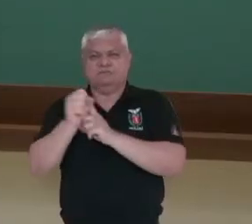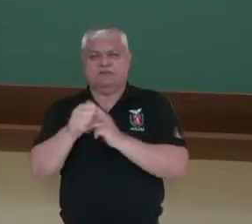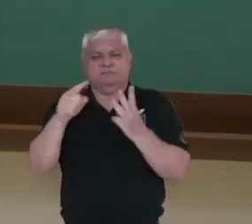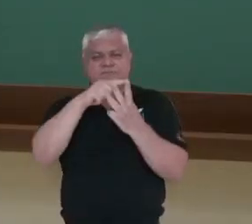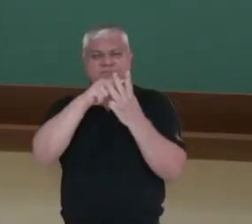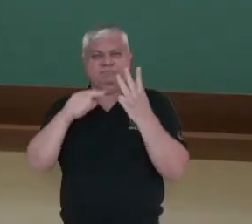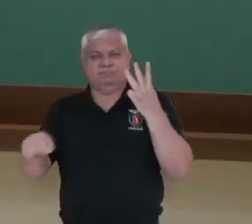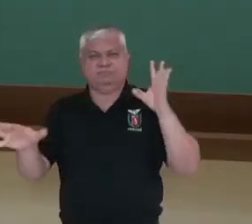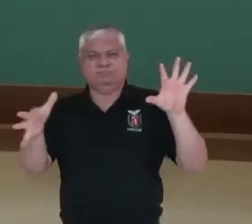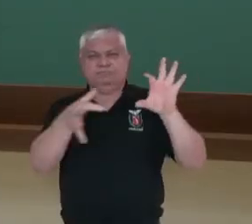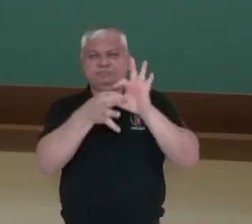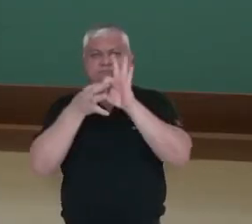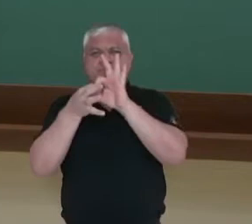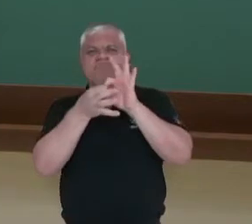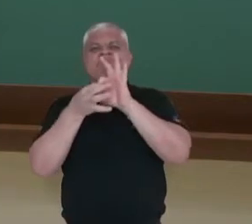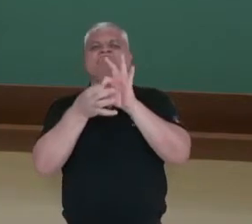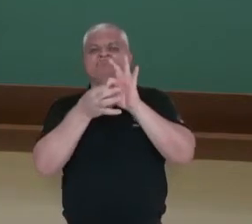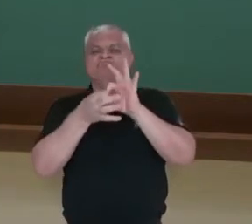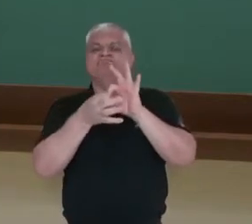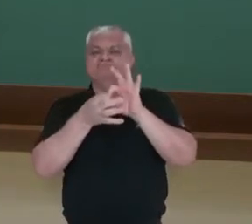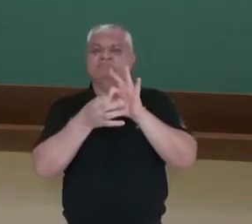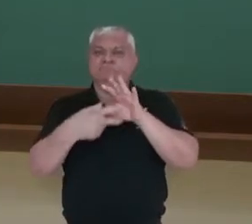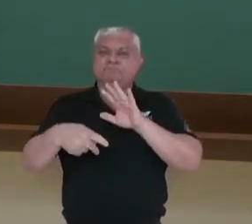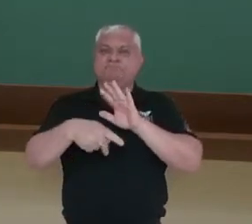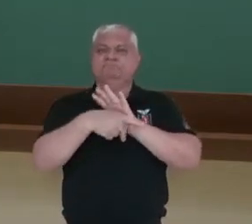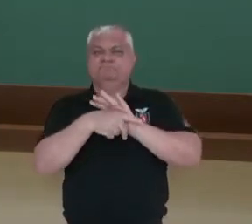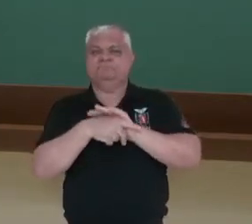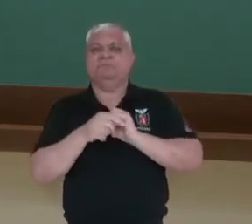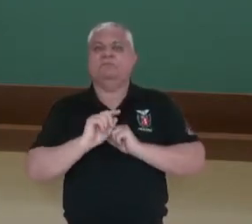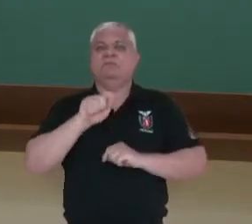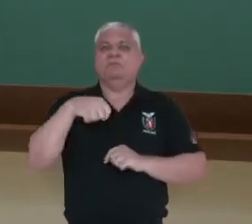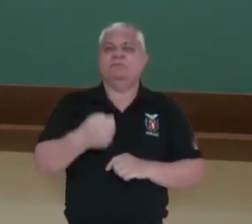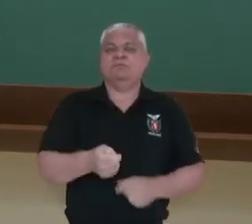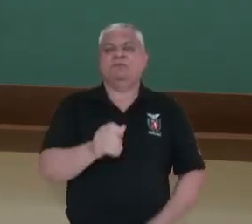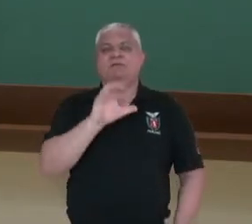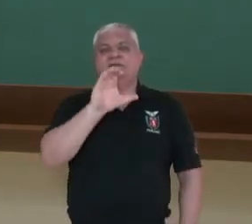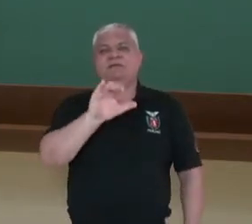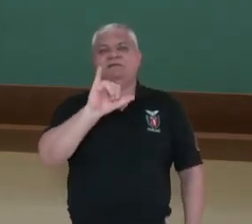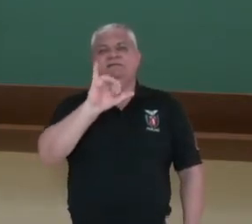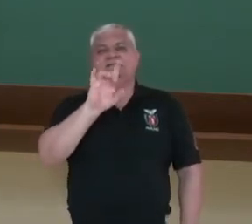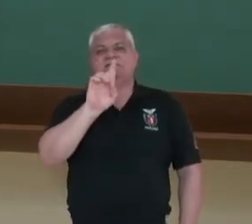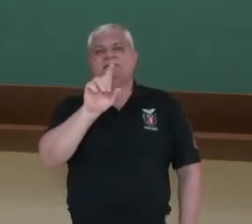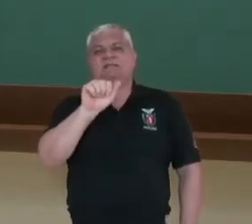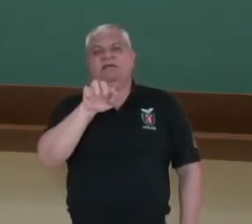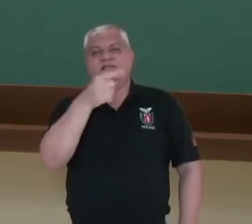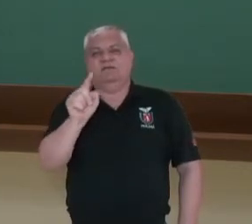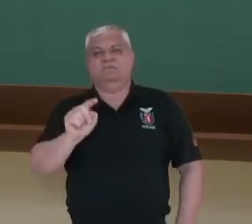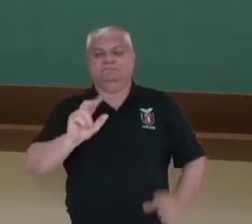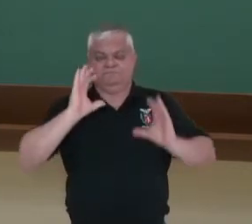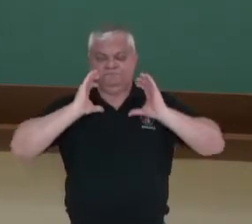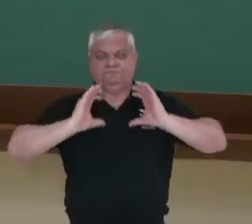três direitos mais básicos que compõem o que a gente vai chamar de cidadão. Legal?